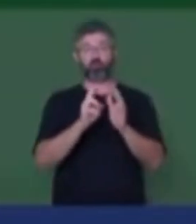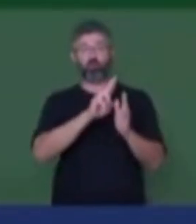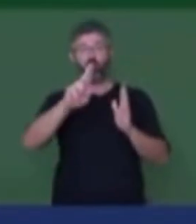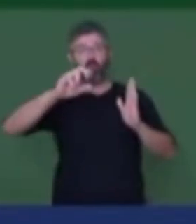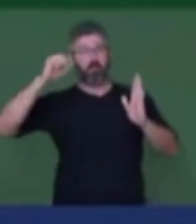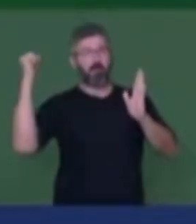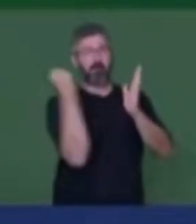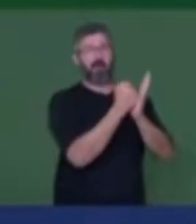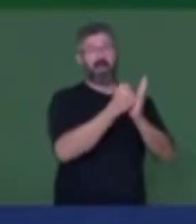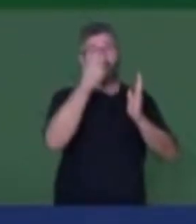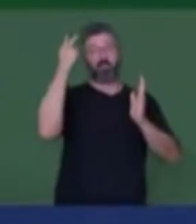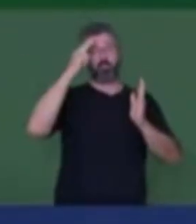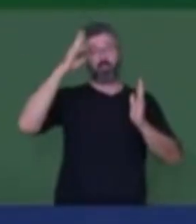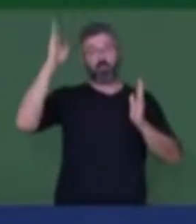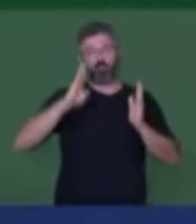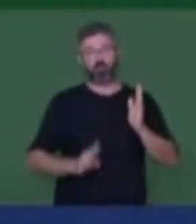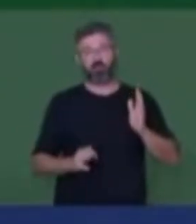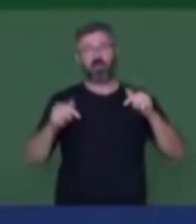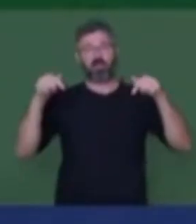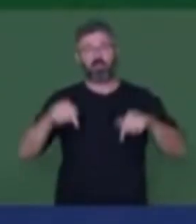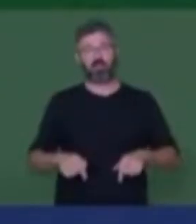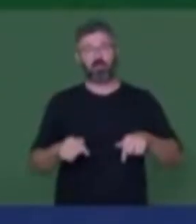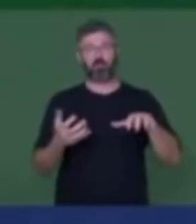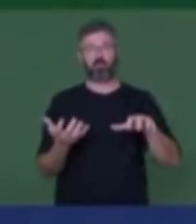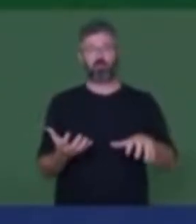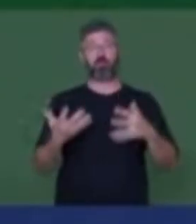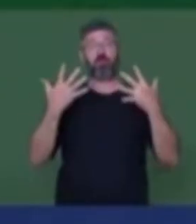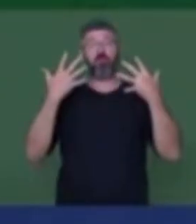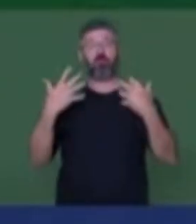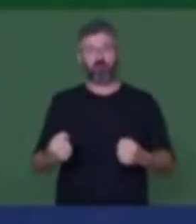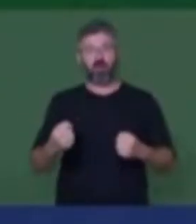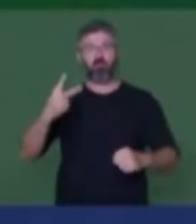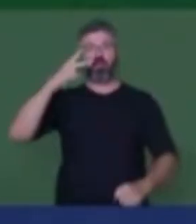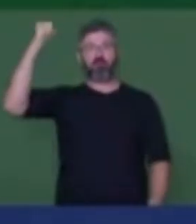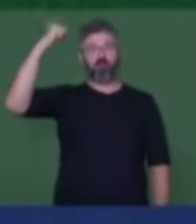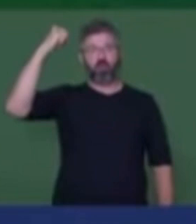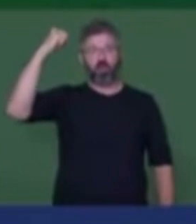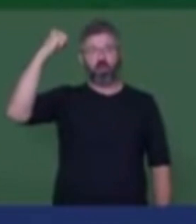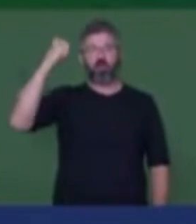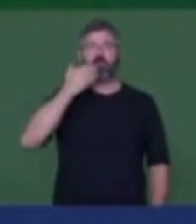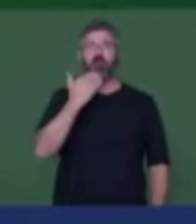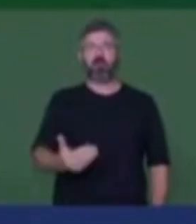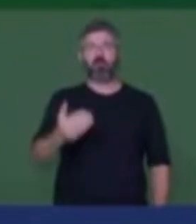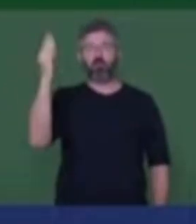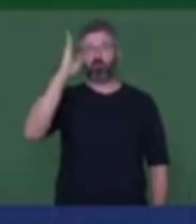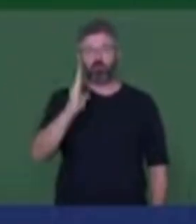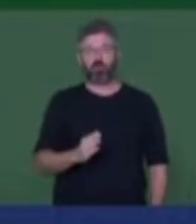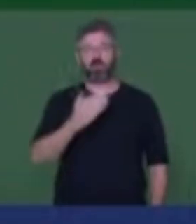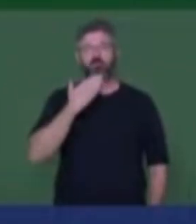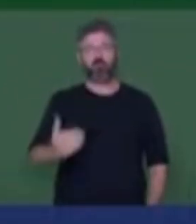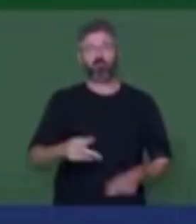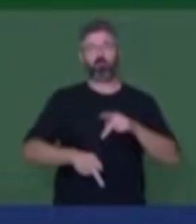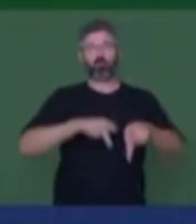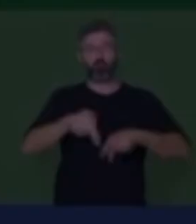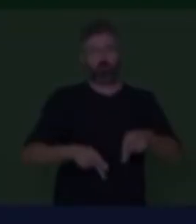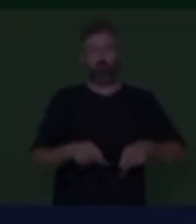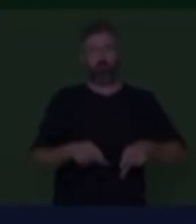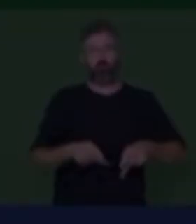história do Brasil e desse parlamento. Vamos à vitória, pelo Brasil e pelos brasileiros.